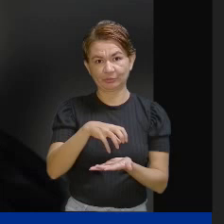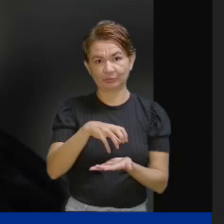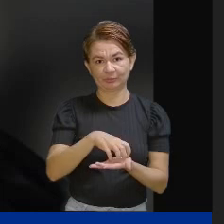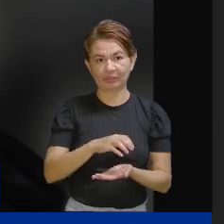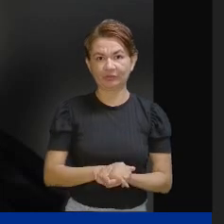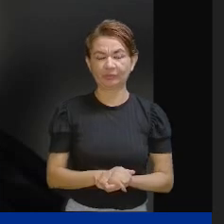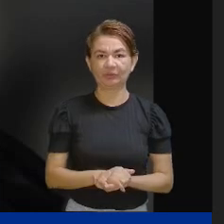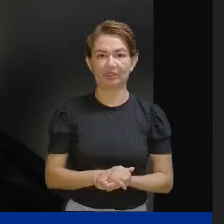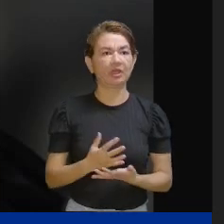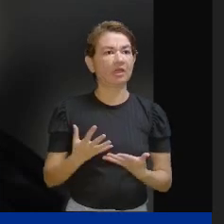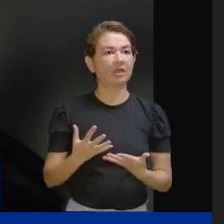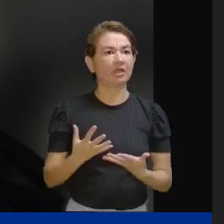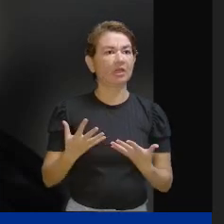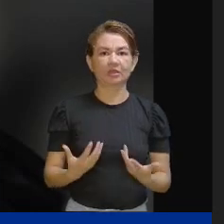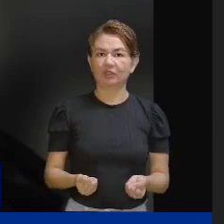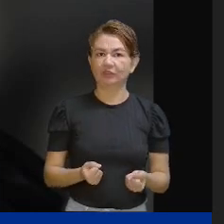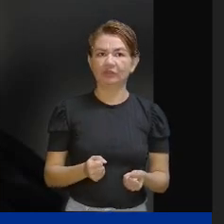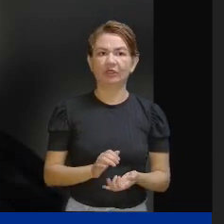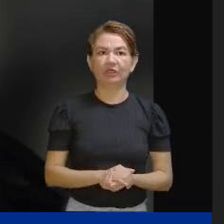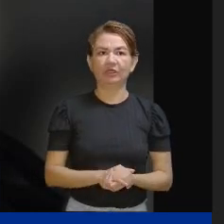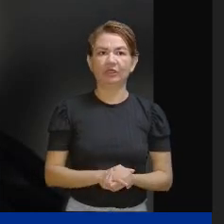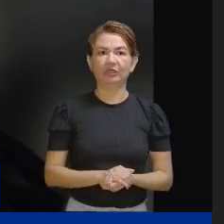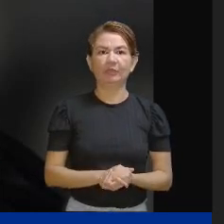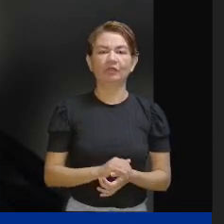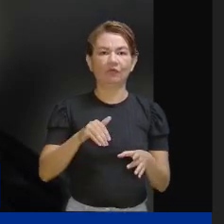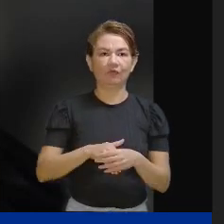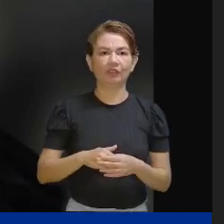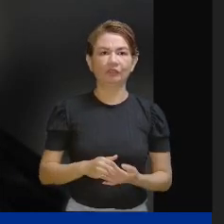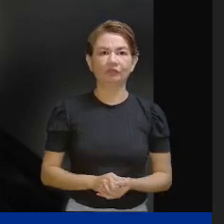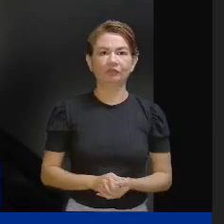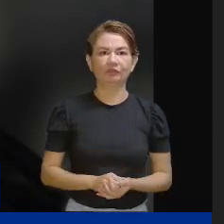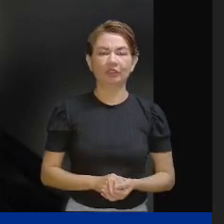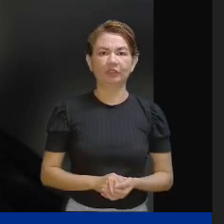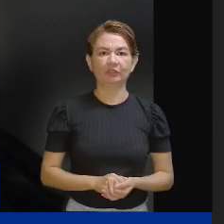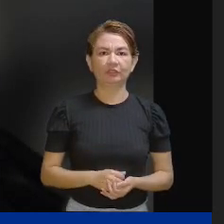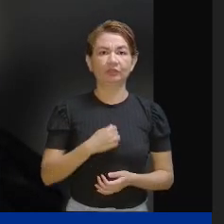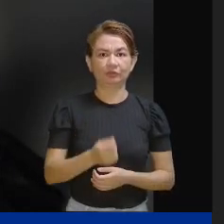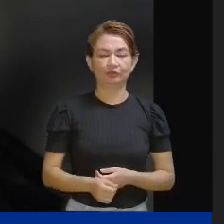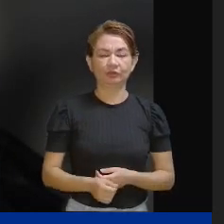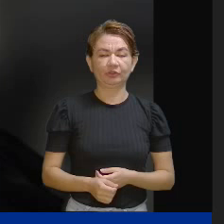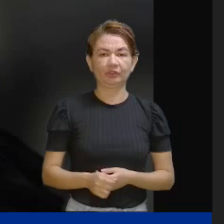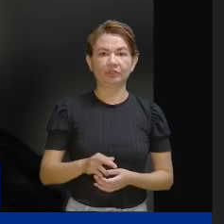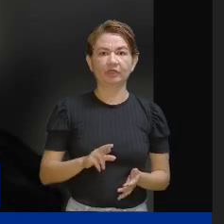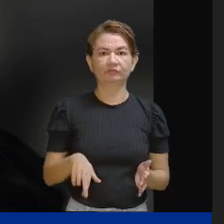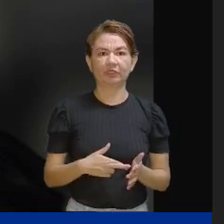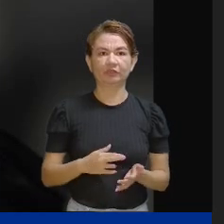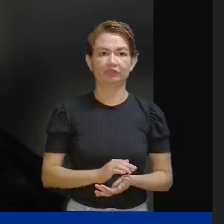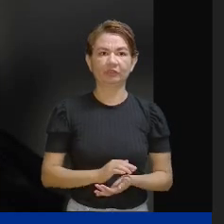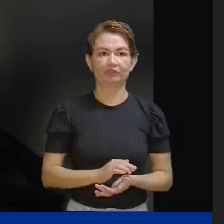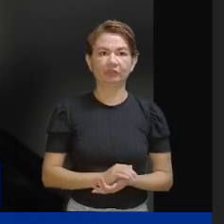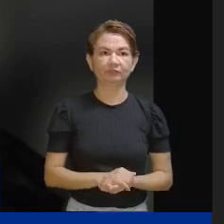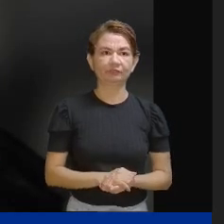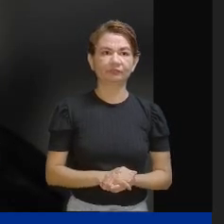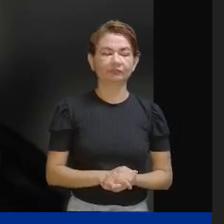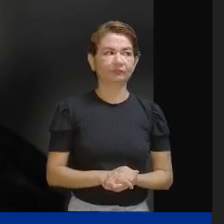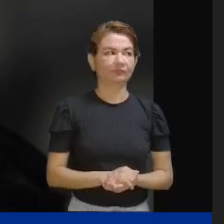mérito negou-lhe provimento nos termos de voto proferido pela juíza relatora. Eu pergunto se há algum processo